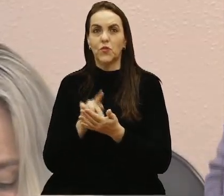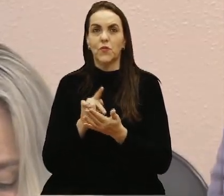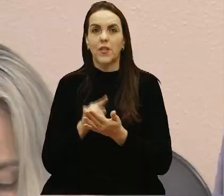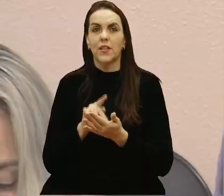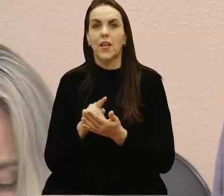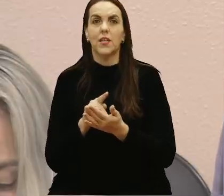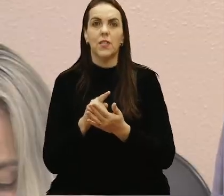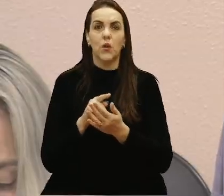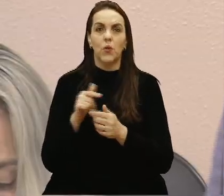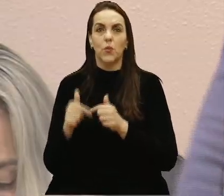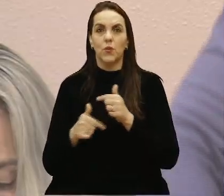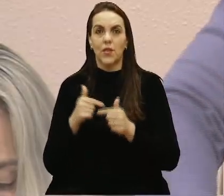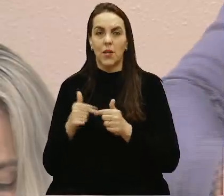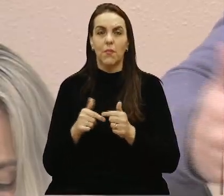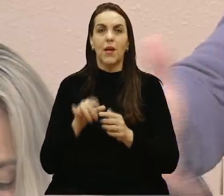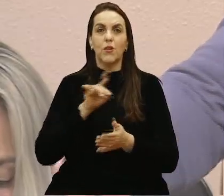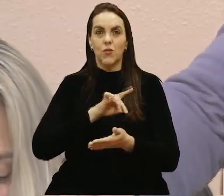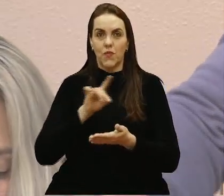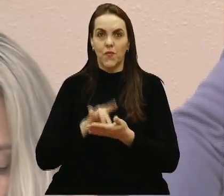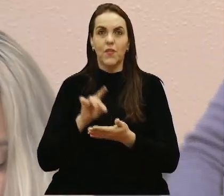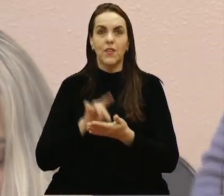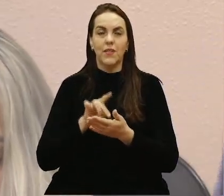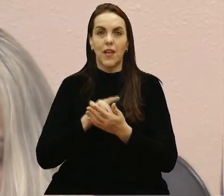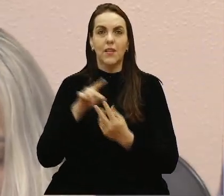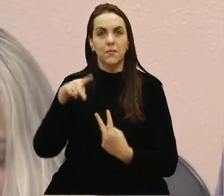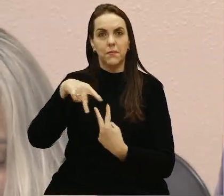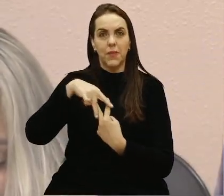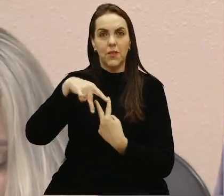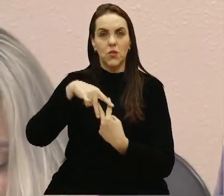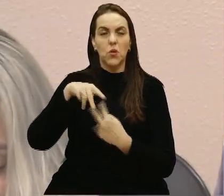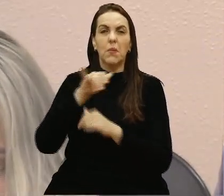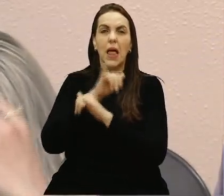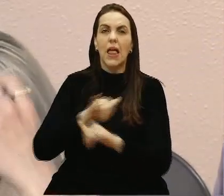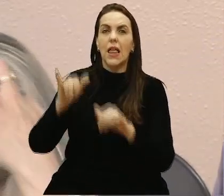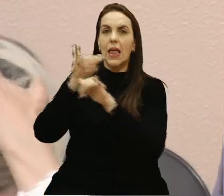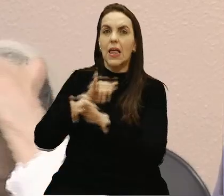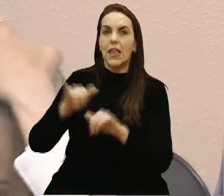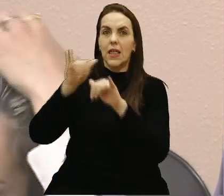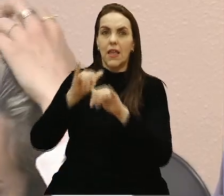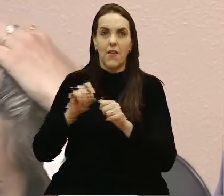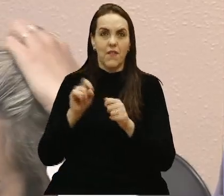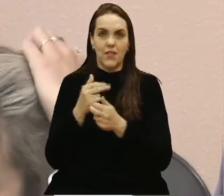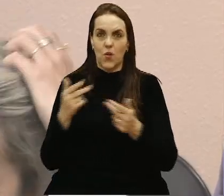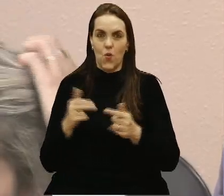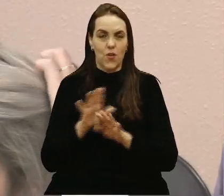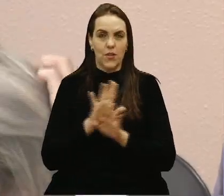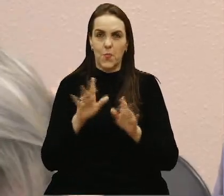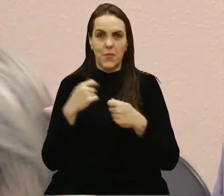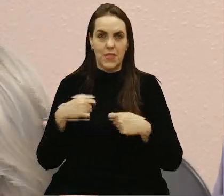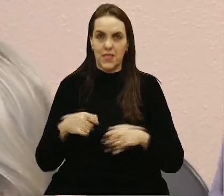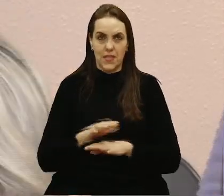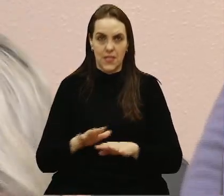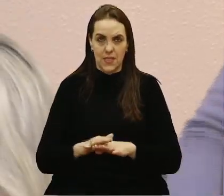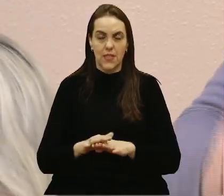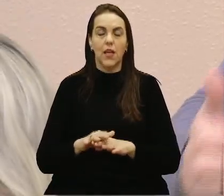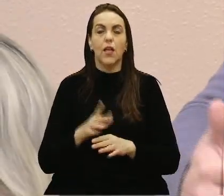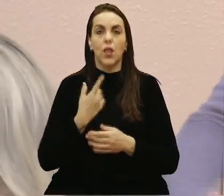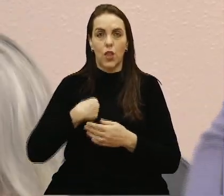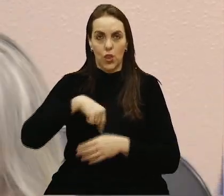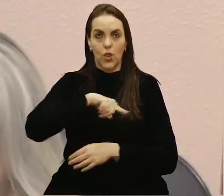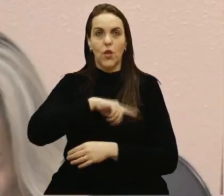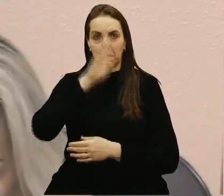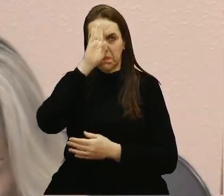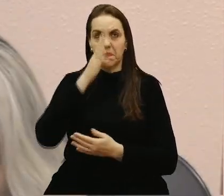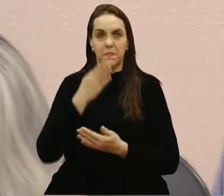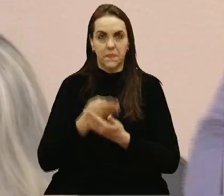é o trabalho do verdadeiro maçom, não anunciar que está fazendo bem a filantropia de acordo com o que a gente prega e a gente